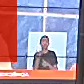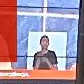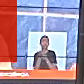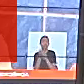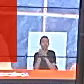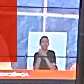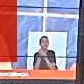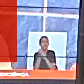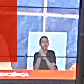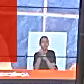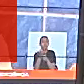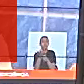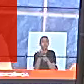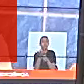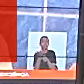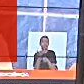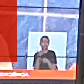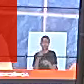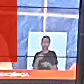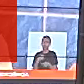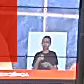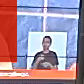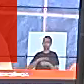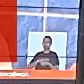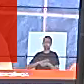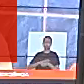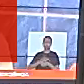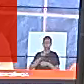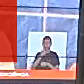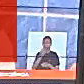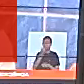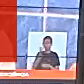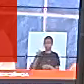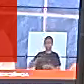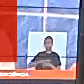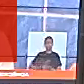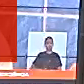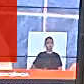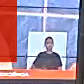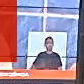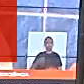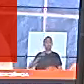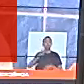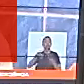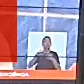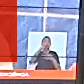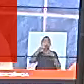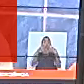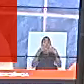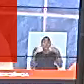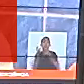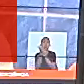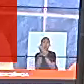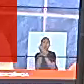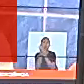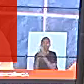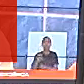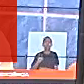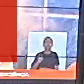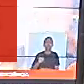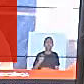nó, e você tem que passar por essa humilhação toda? Depois que eles calculam a planilha, eles põem ali a idade do ônibus,